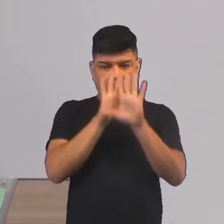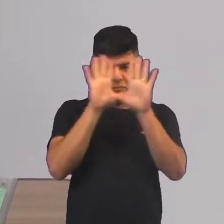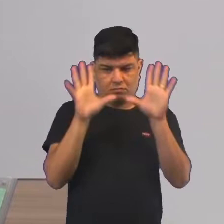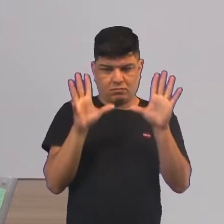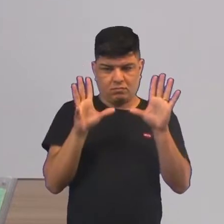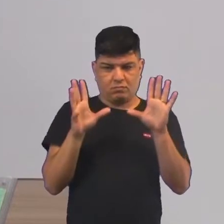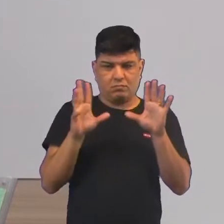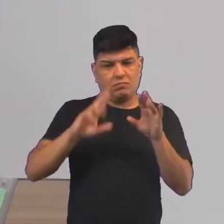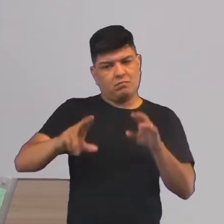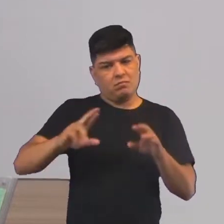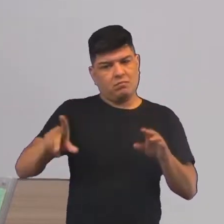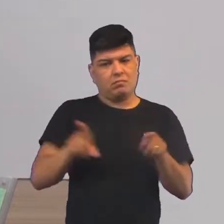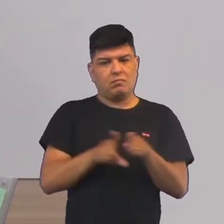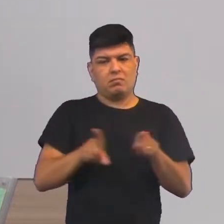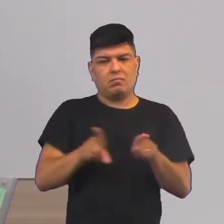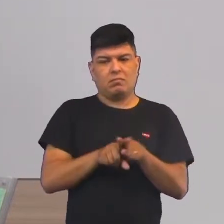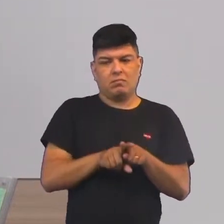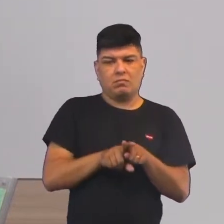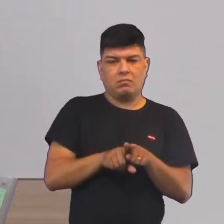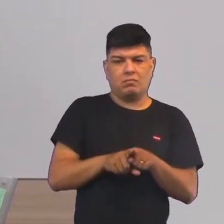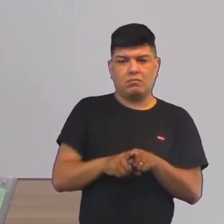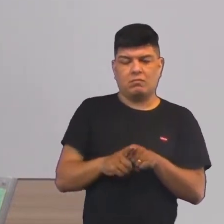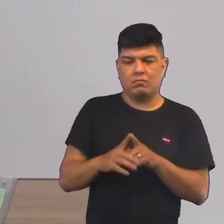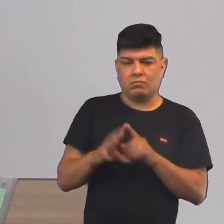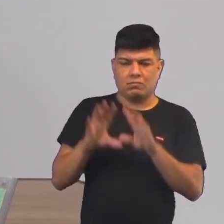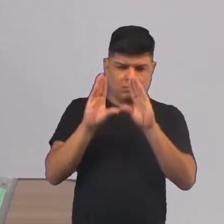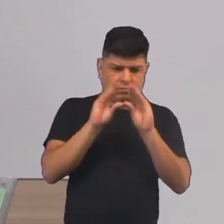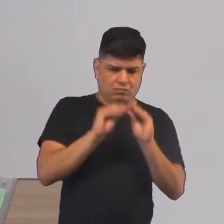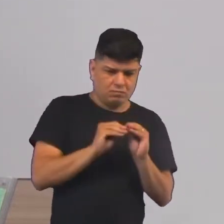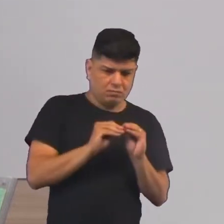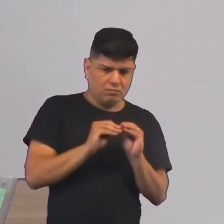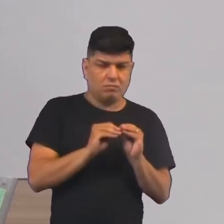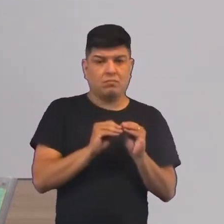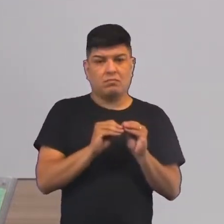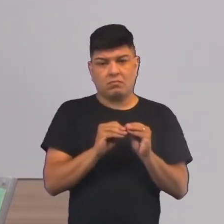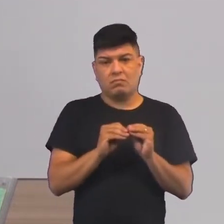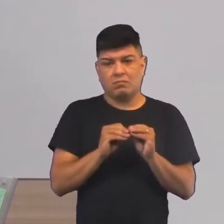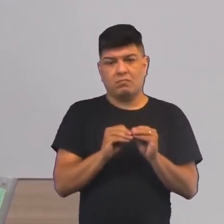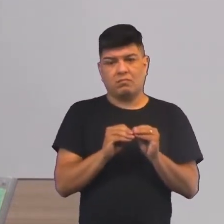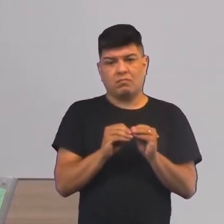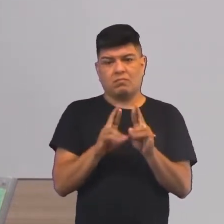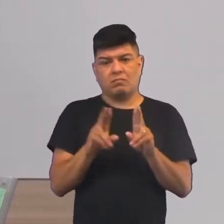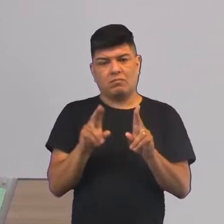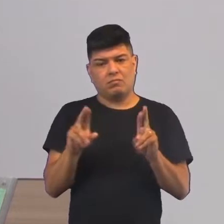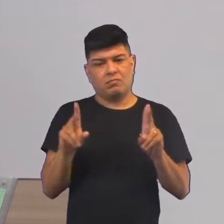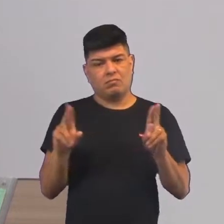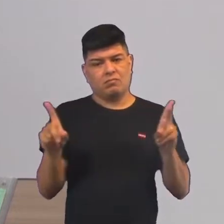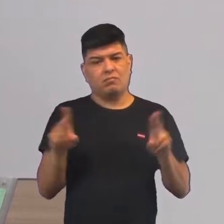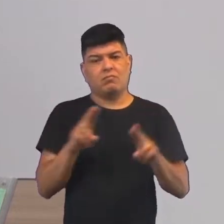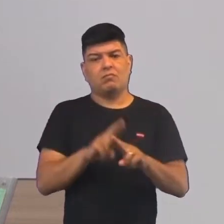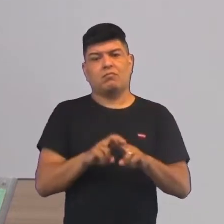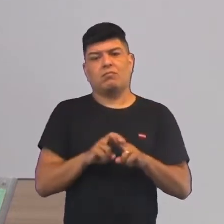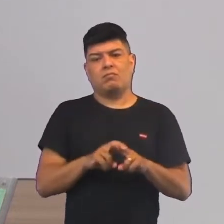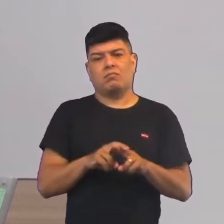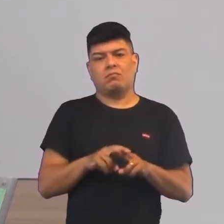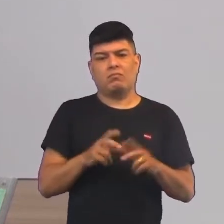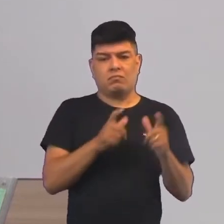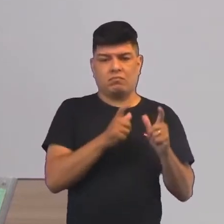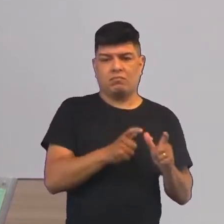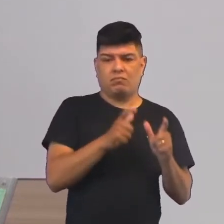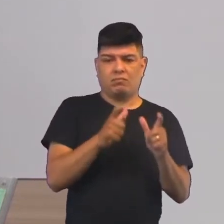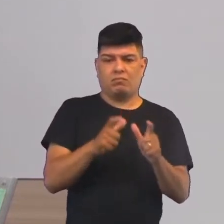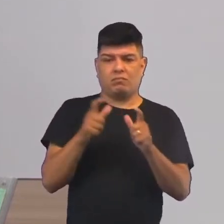tem hora que ela não está, tem uma parte que ela não fica iluminada, tem hora que ela fica numa posição diferente. E essas